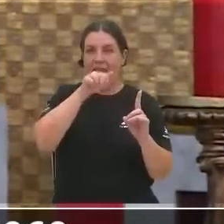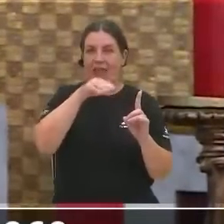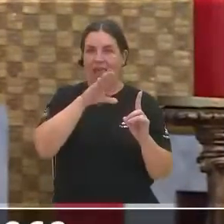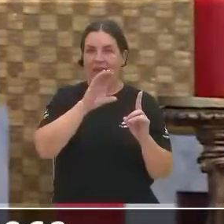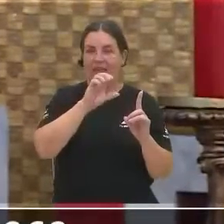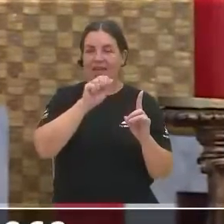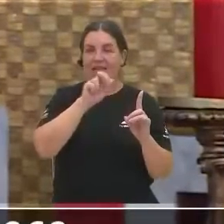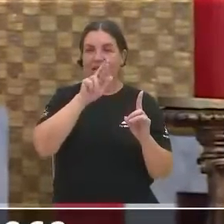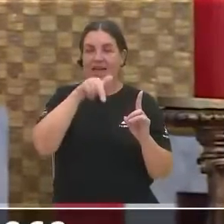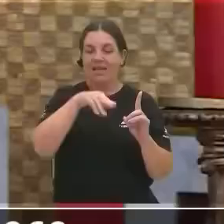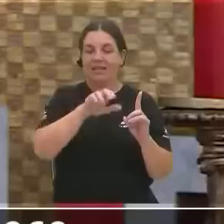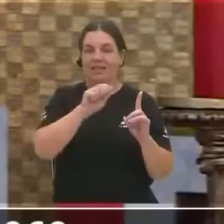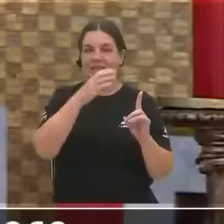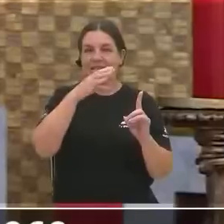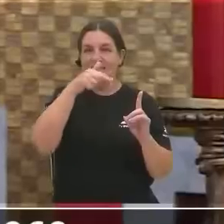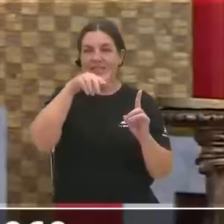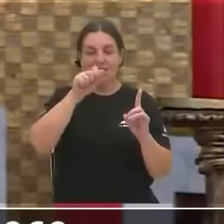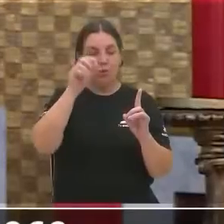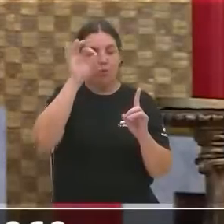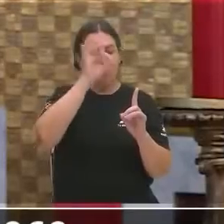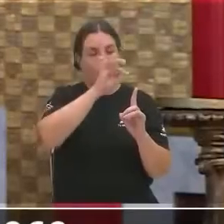que mistério